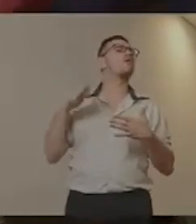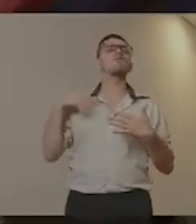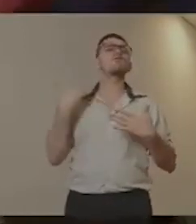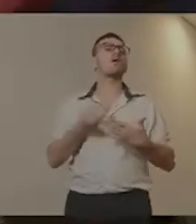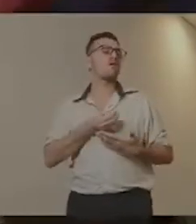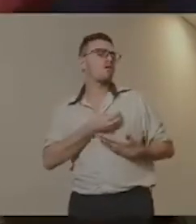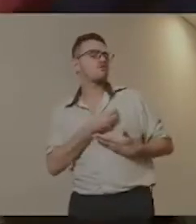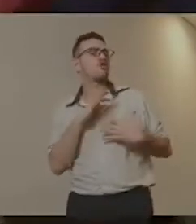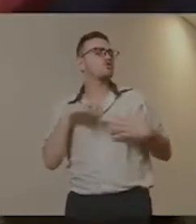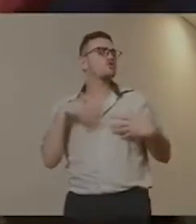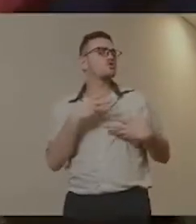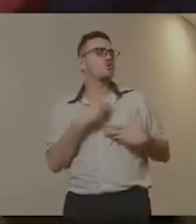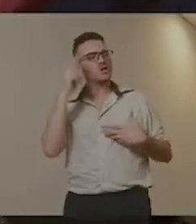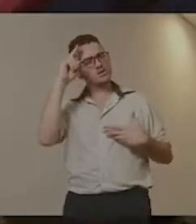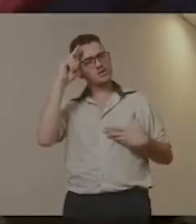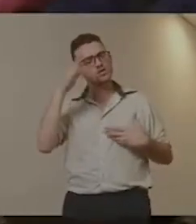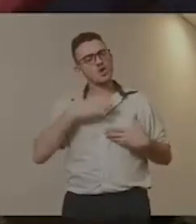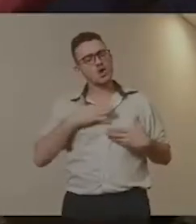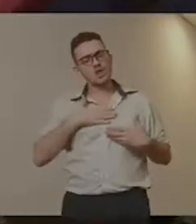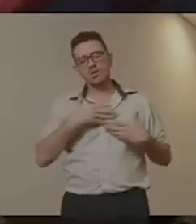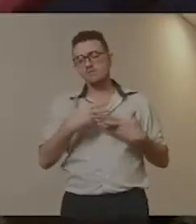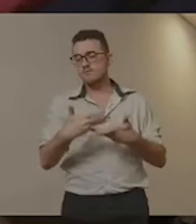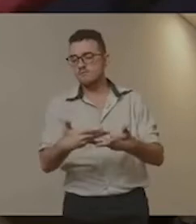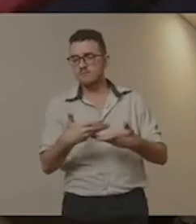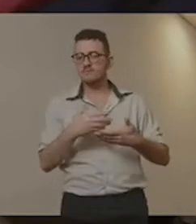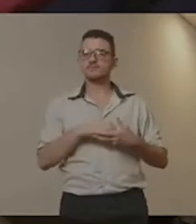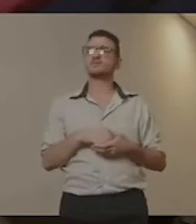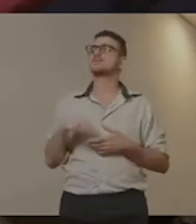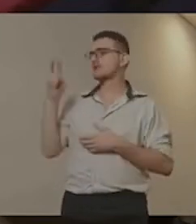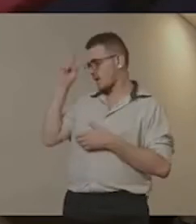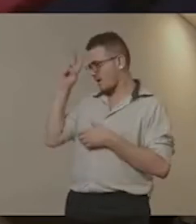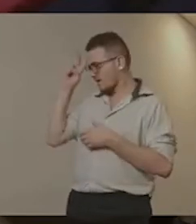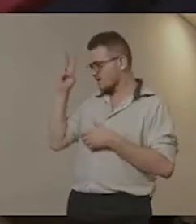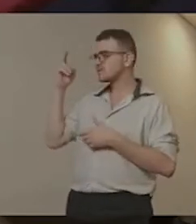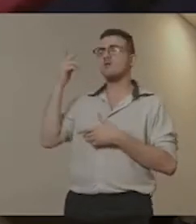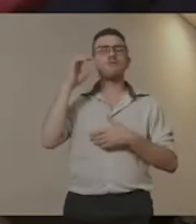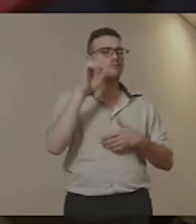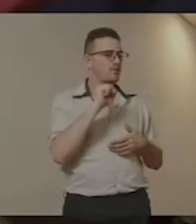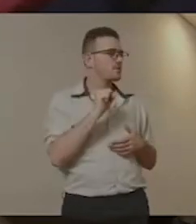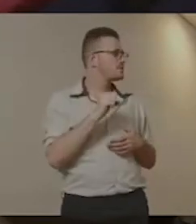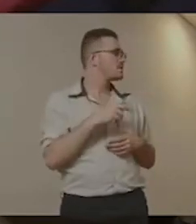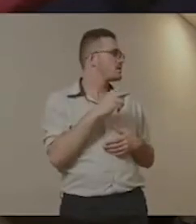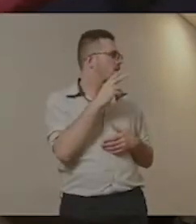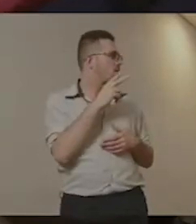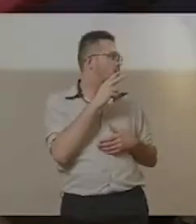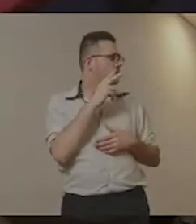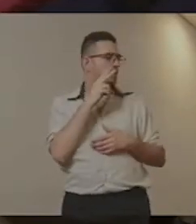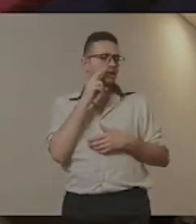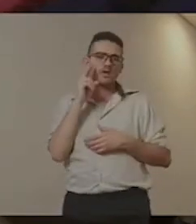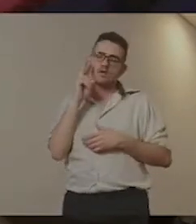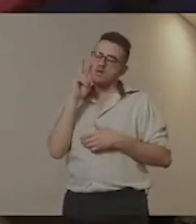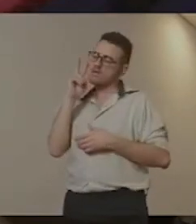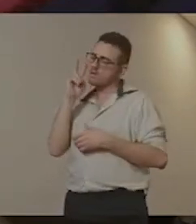exatamente. Eu vi que a Áurea pegou o microfone, você gostaria de falar mais alguma coisa? Porque, assim, nós temos dois painéis, né? E